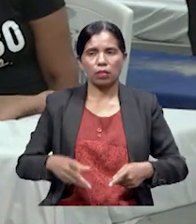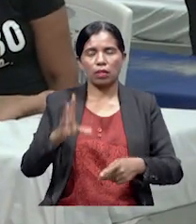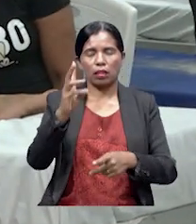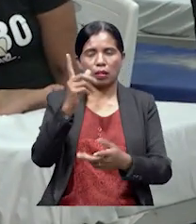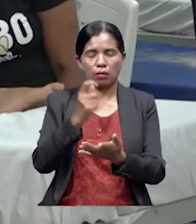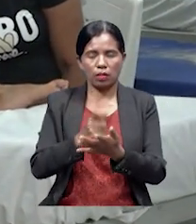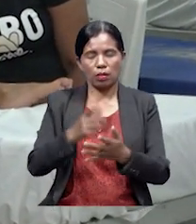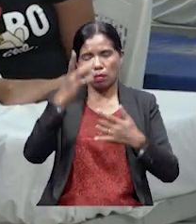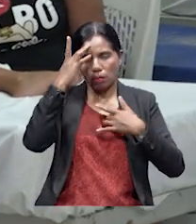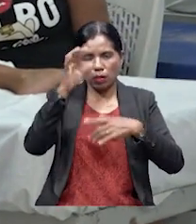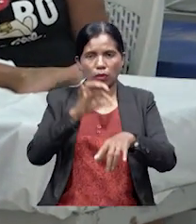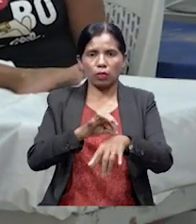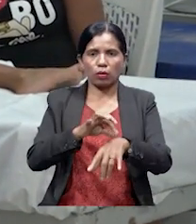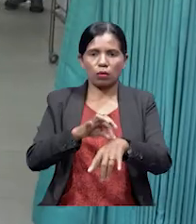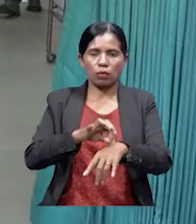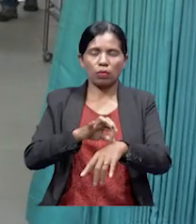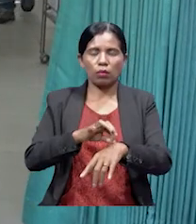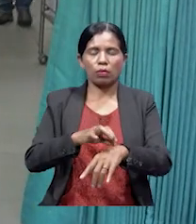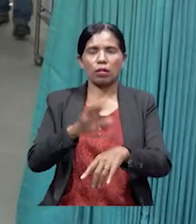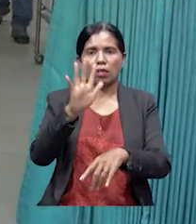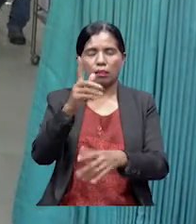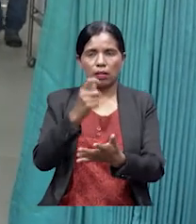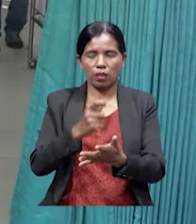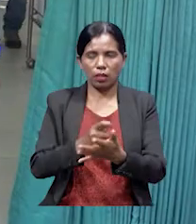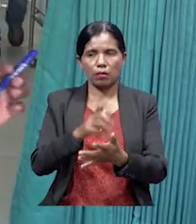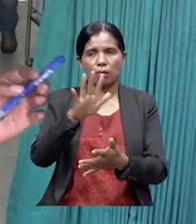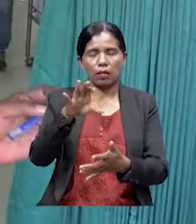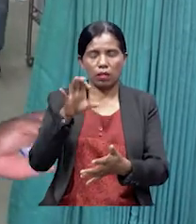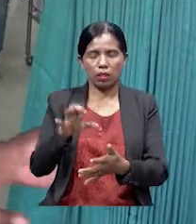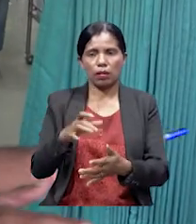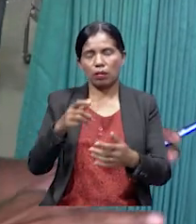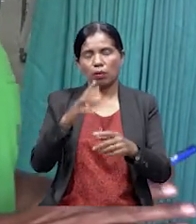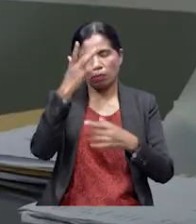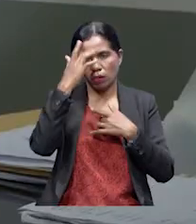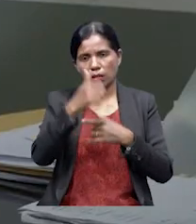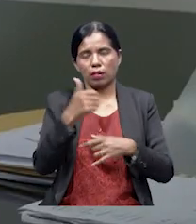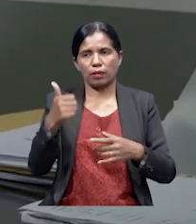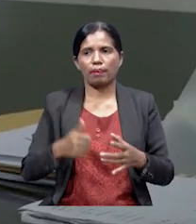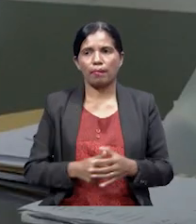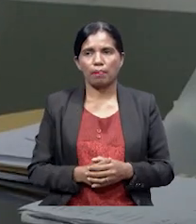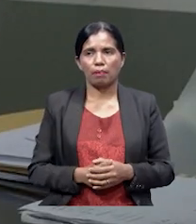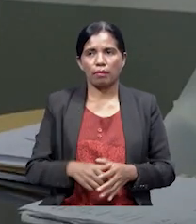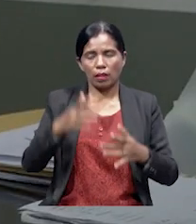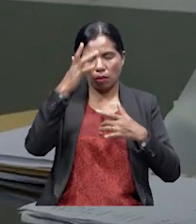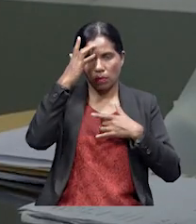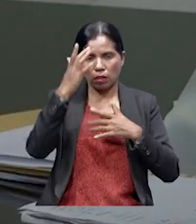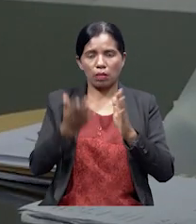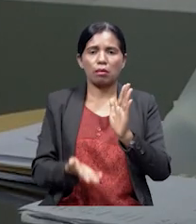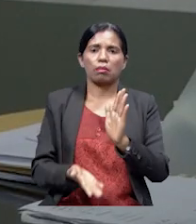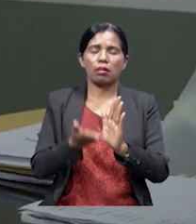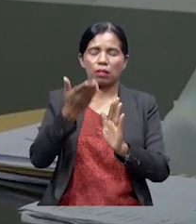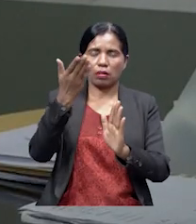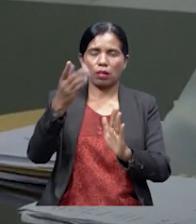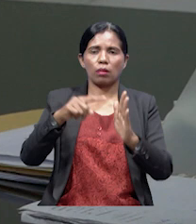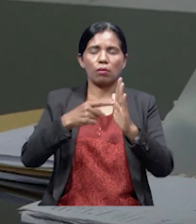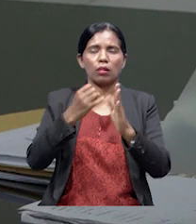kulit ri hun lima atus lima hatulu resin lima tuir fali moras sirseluk moras ne be ke as durante hahuhu